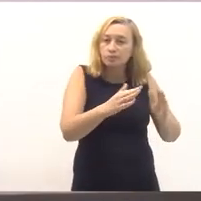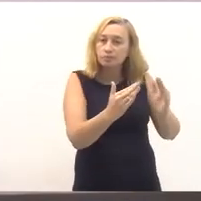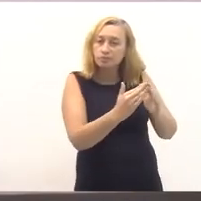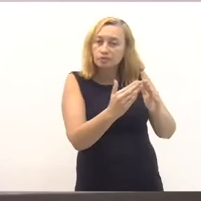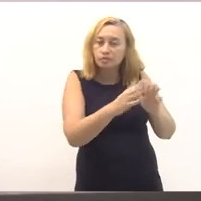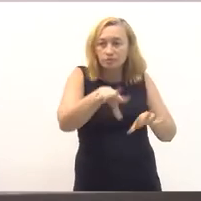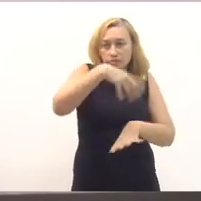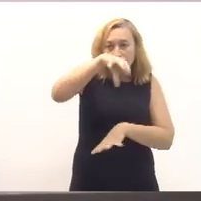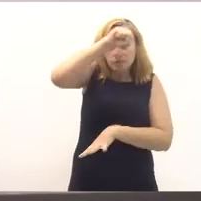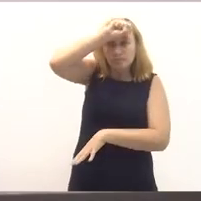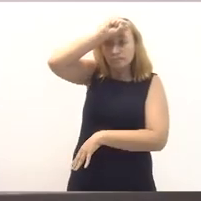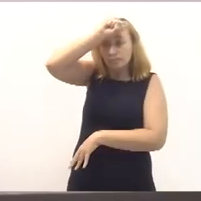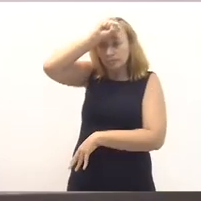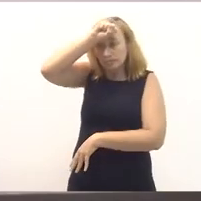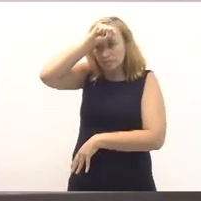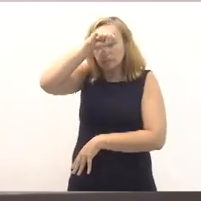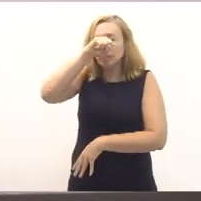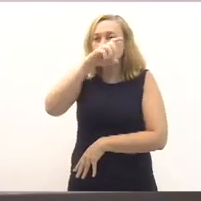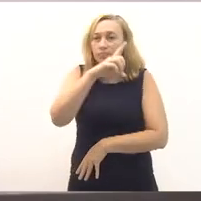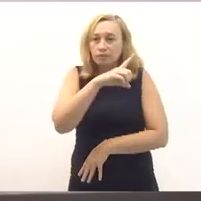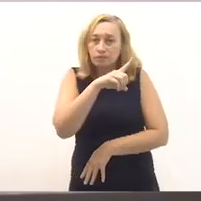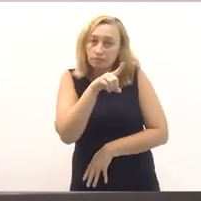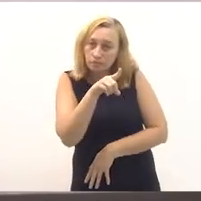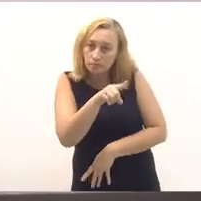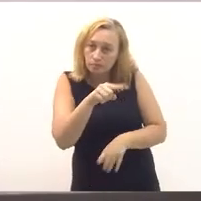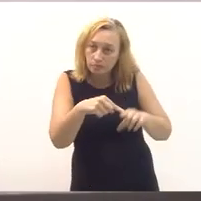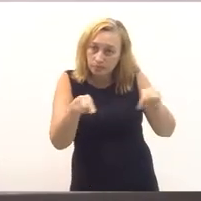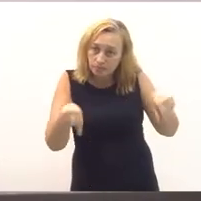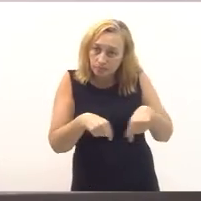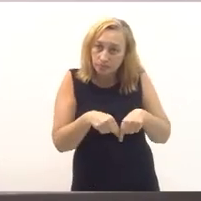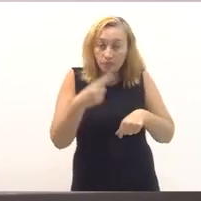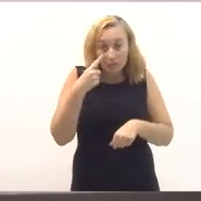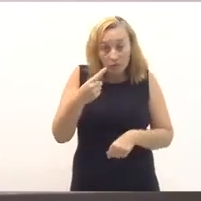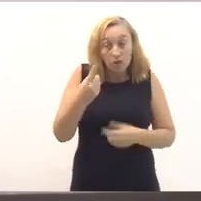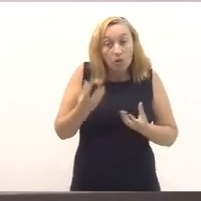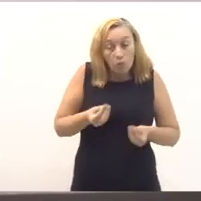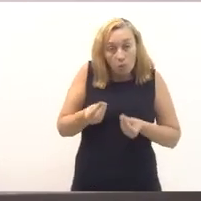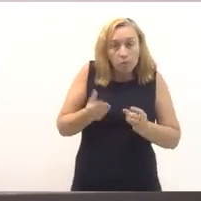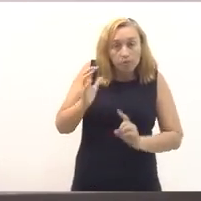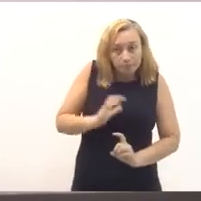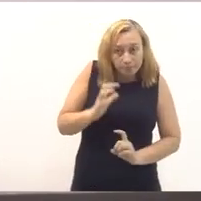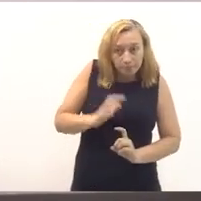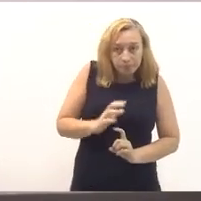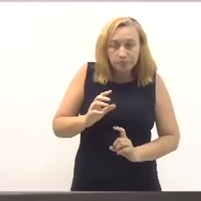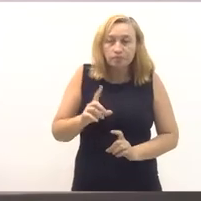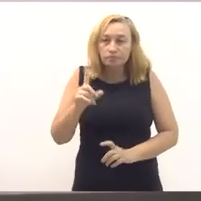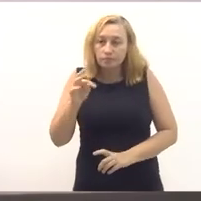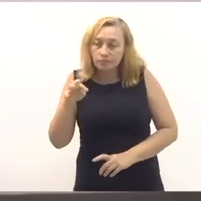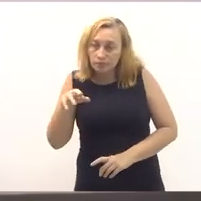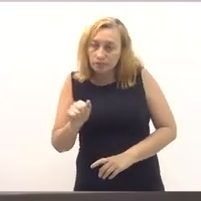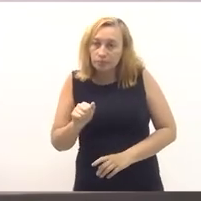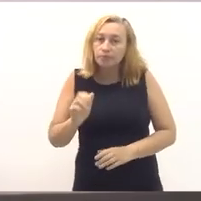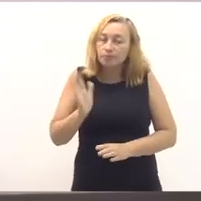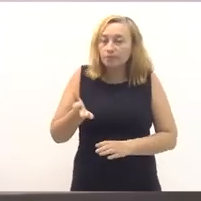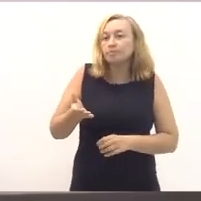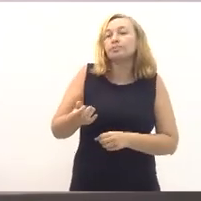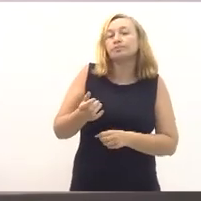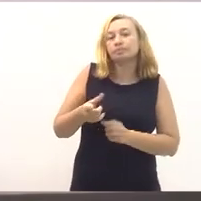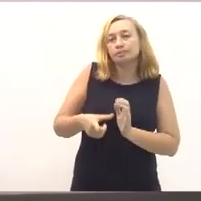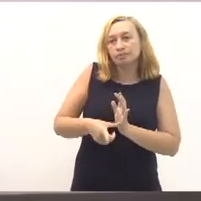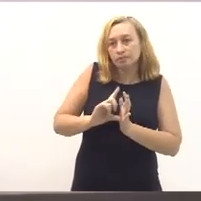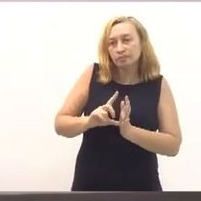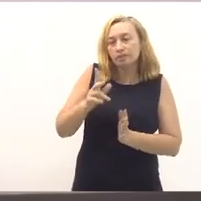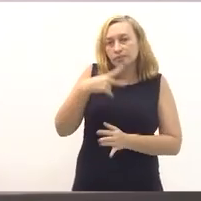da magia negra do doxy vocês verem como a a repressão não só durante a ditadura já antes